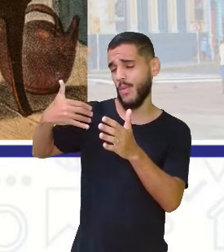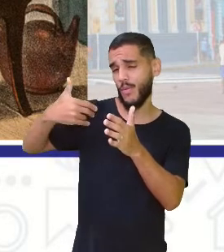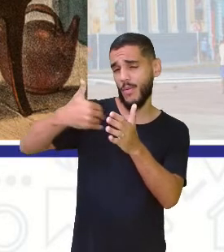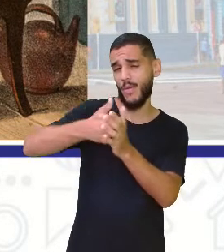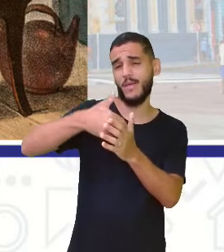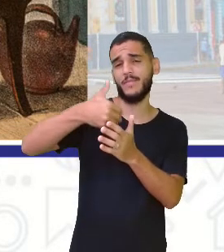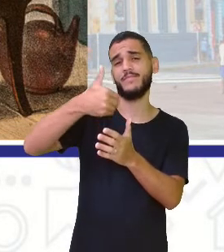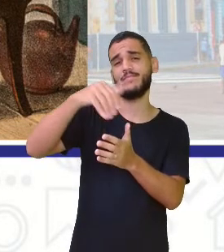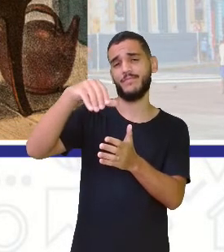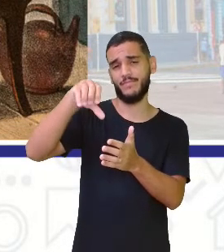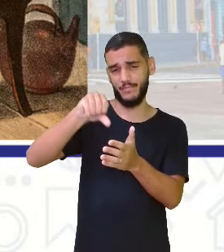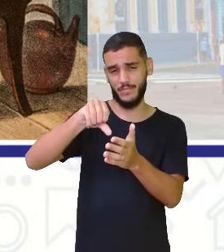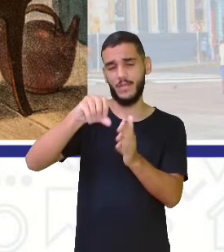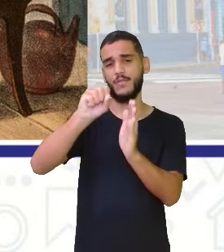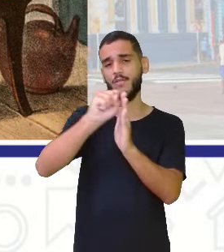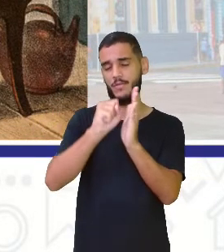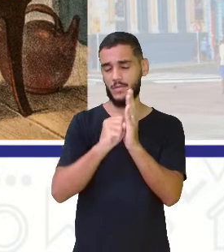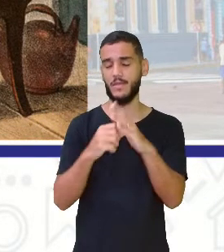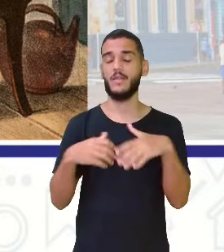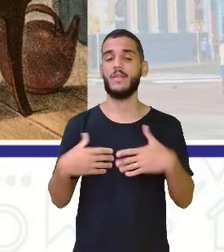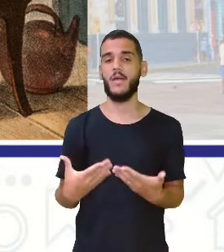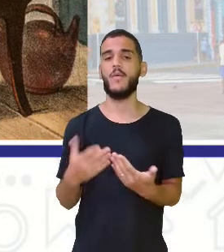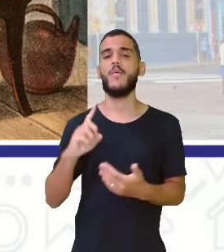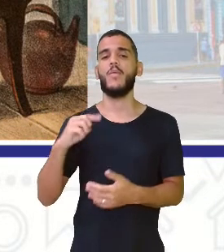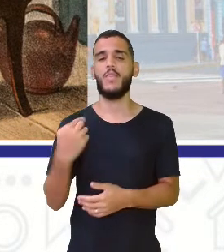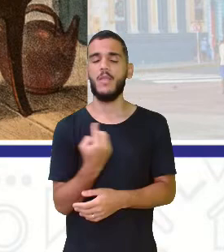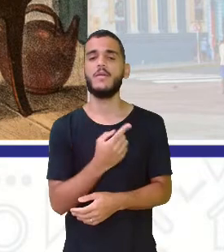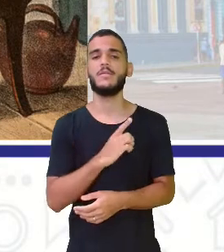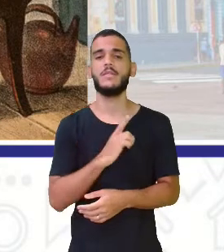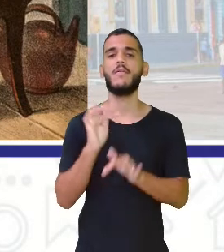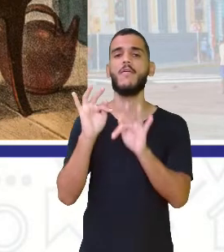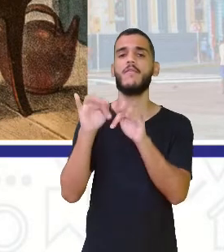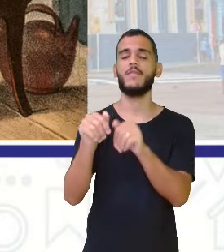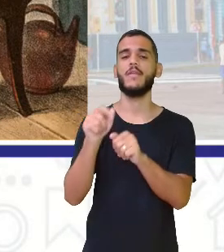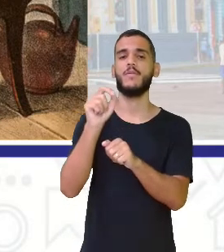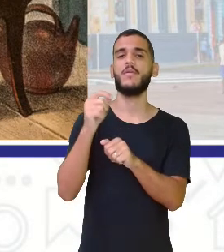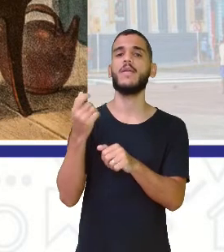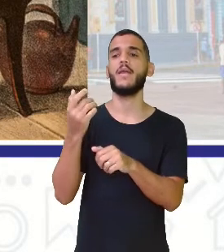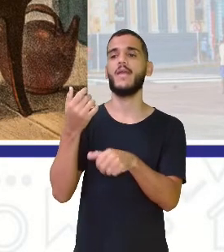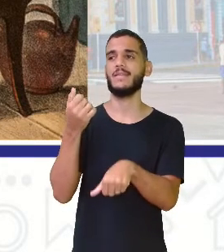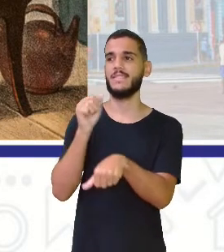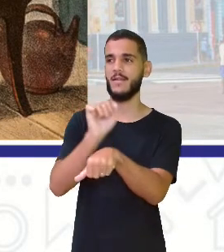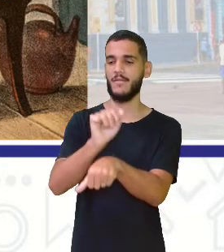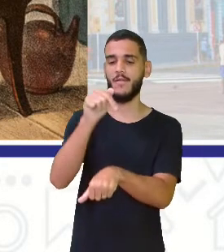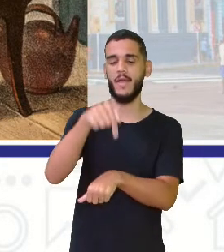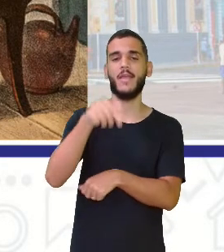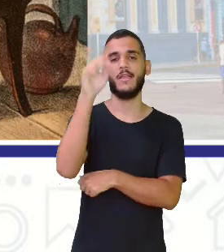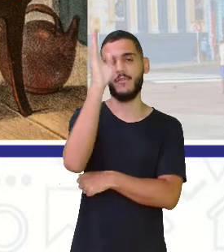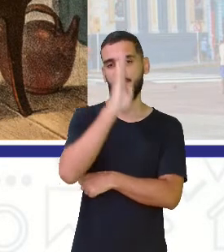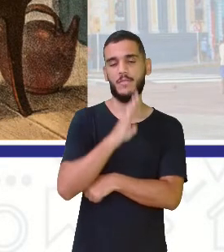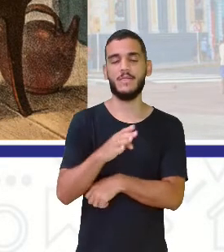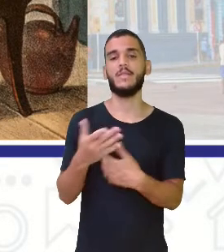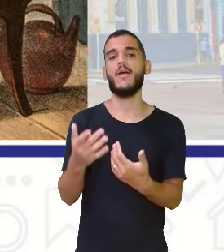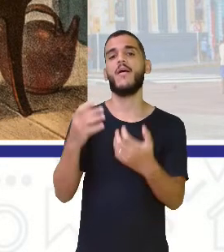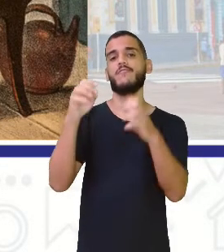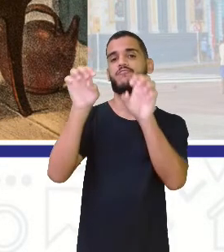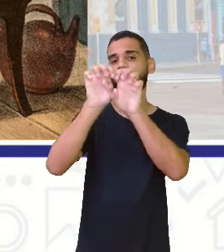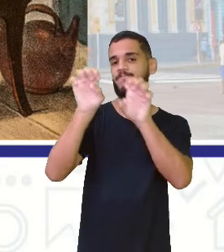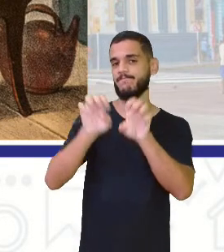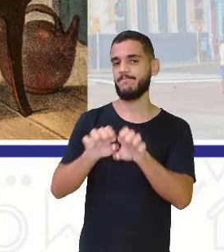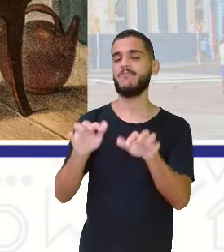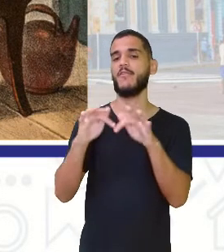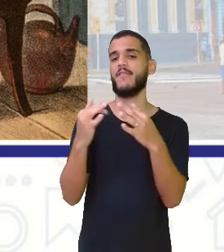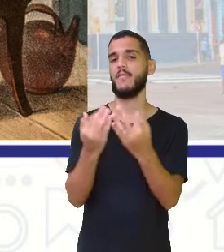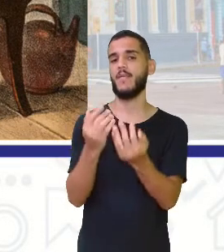XIX, até onde a gente vai ter o final, né, da escravidão no Brasil. Essa estrutura ela foi